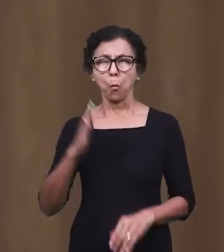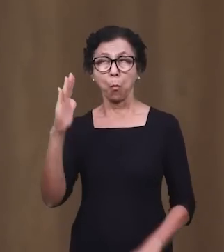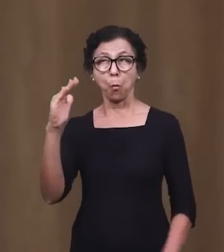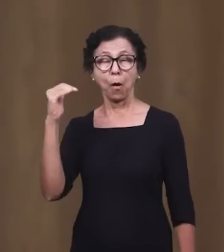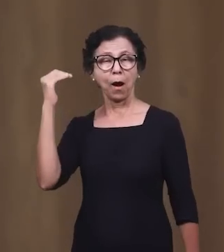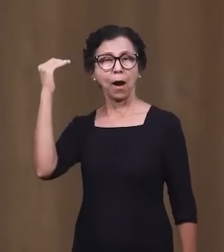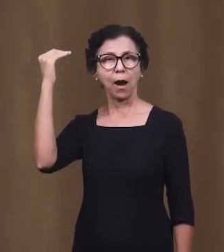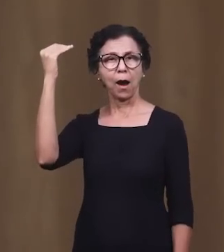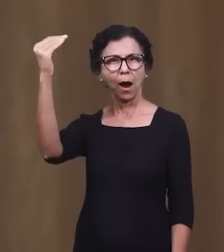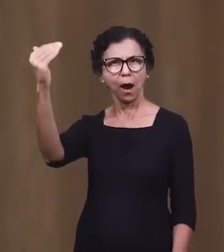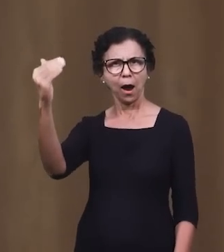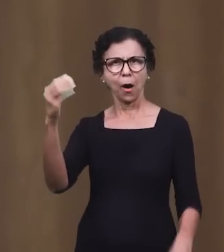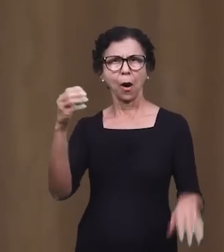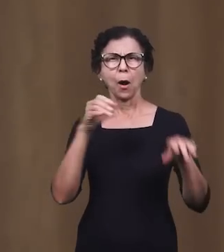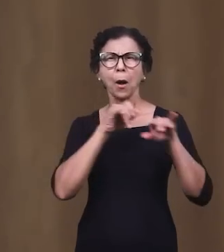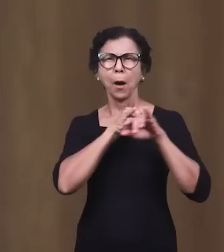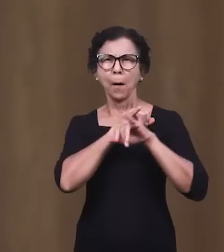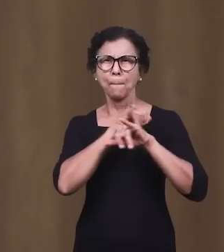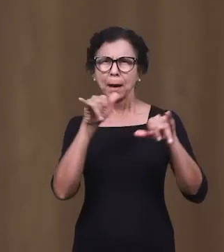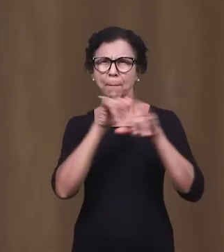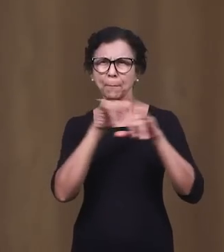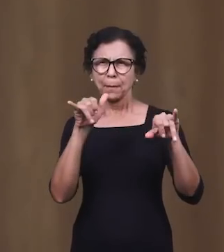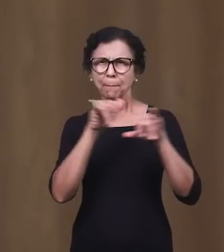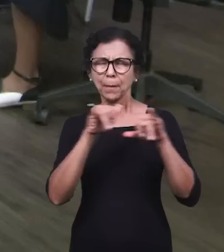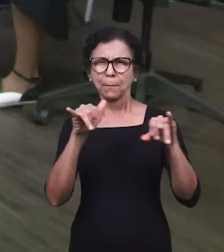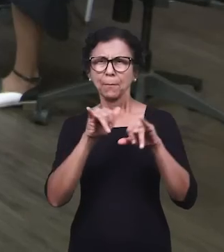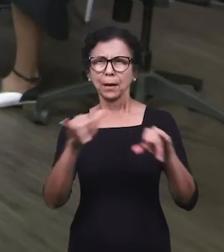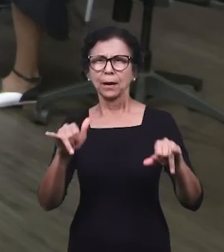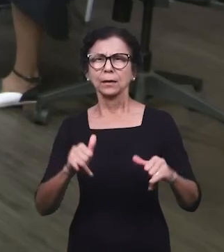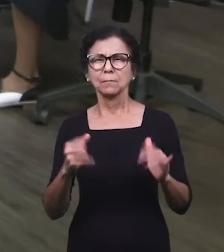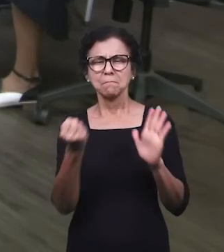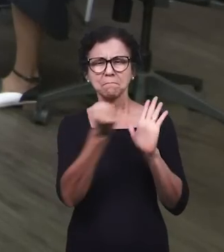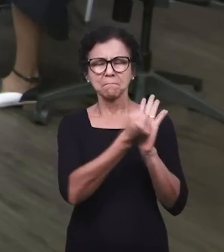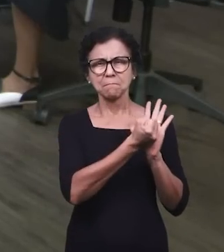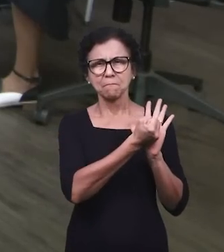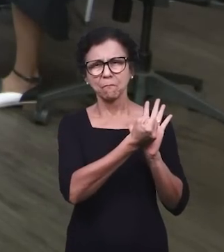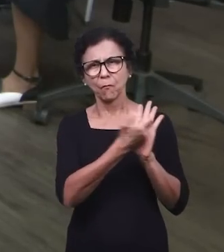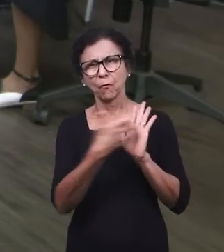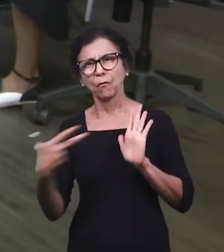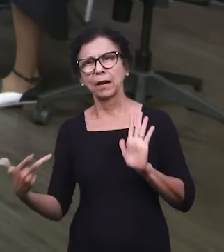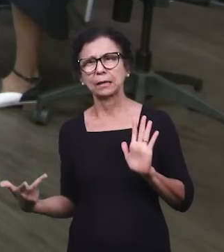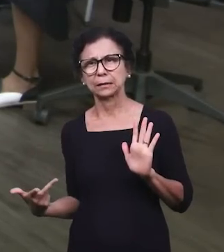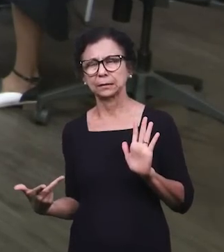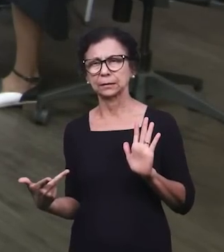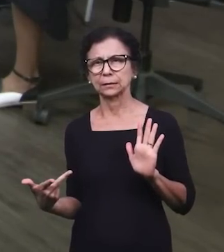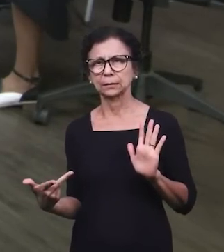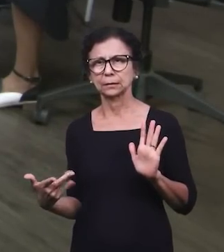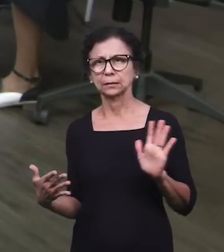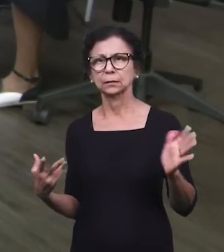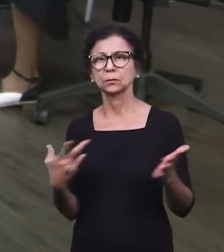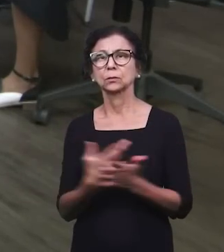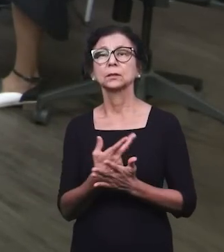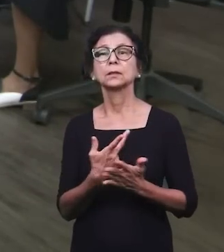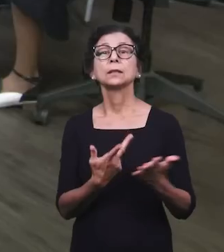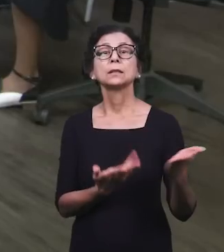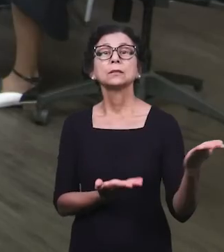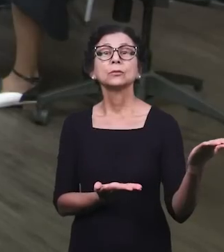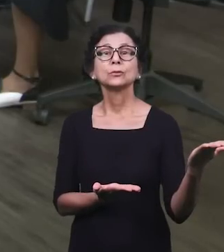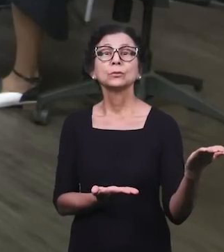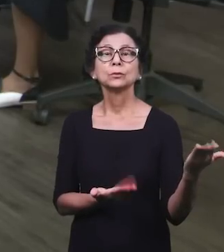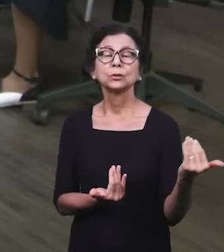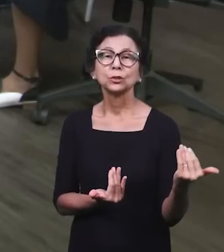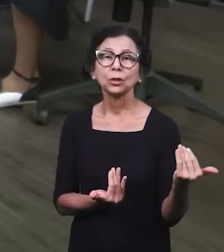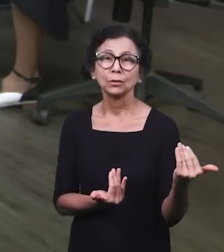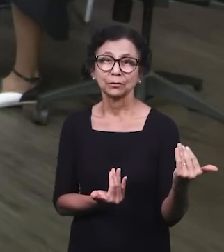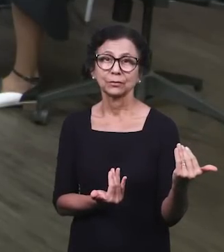fazendo propagandas de diversas marcas o tempo todo. E o que acontece com o jovem? As próprias